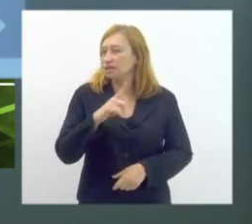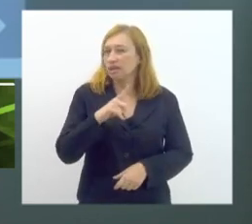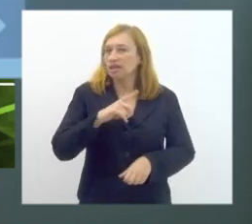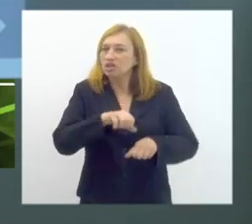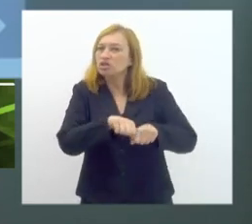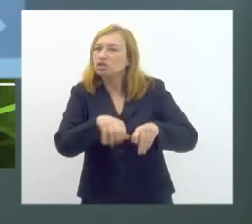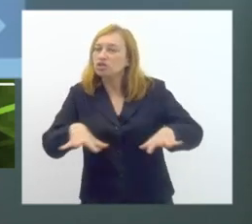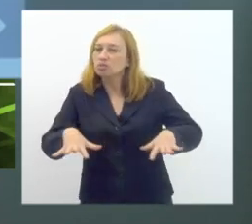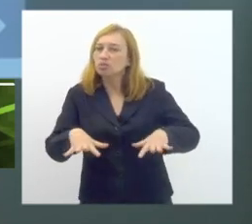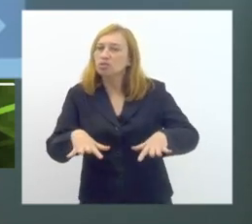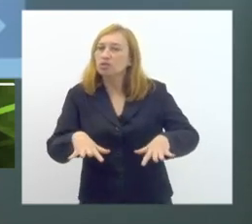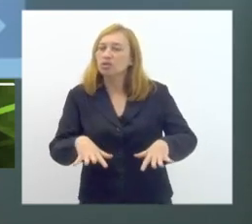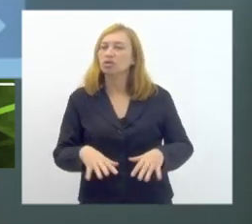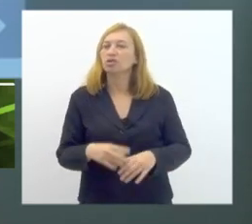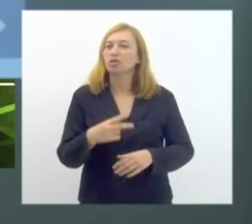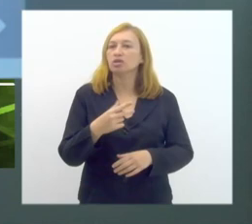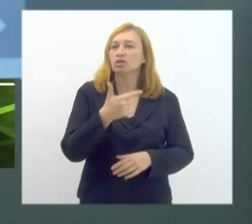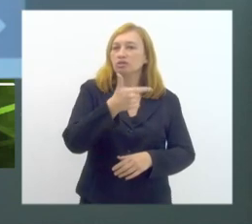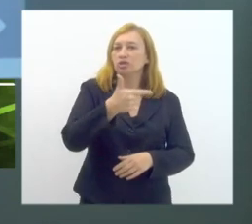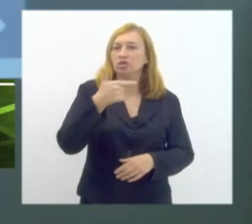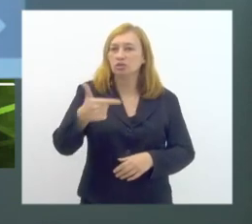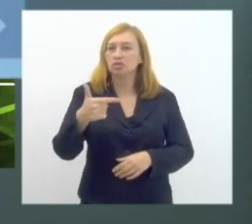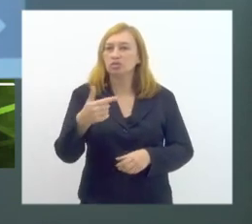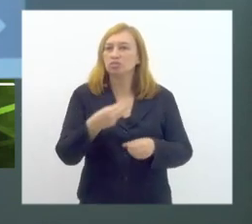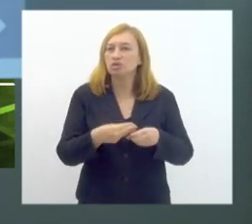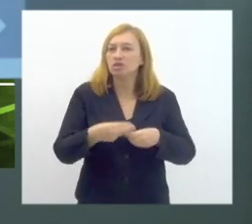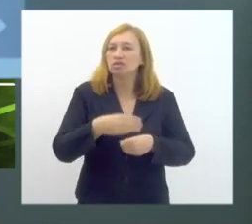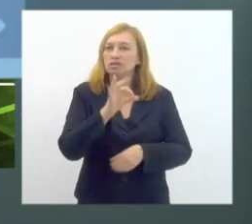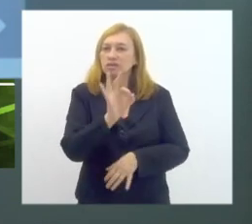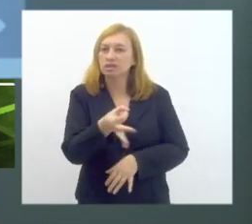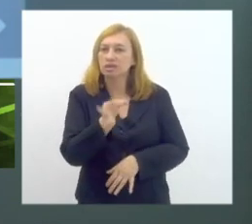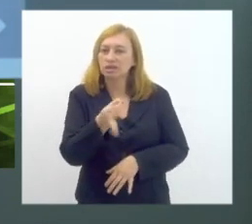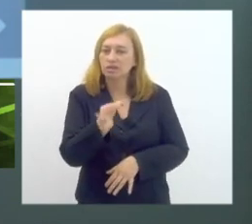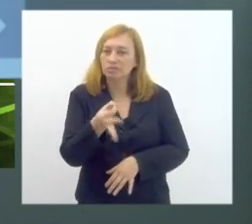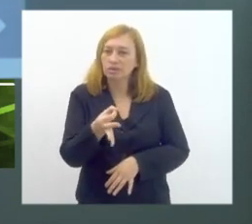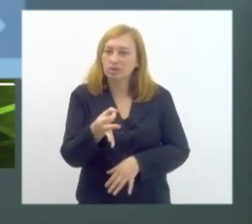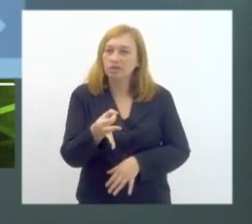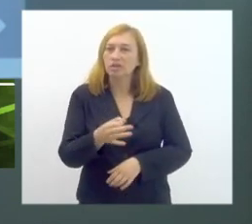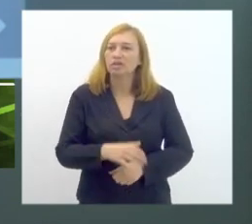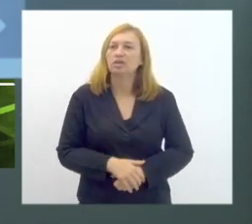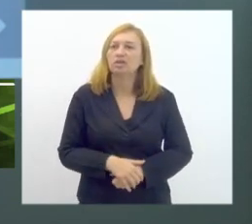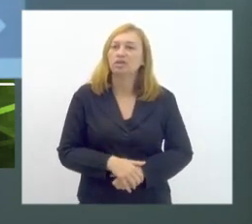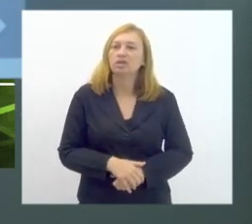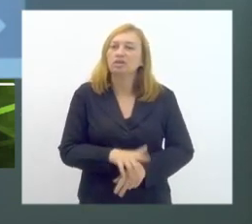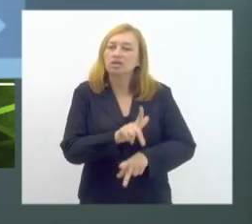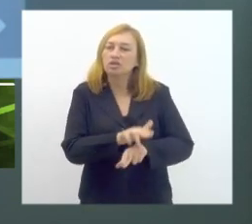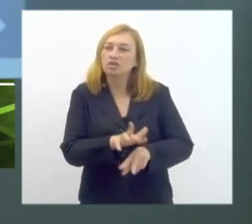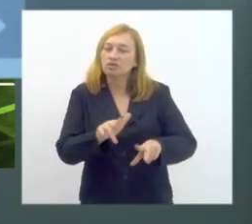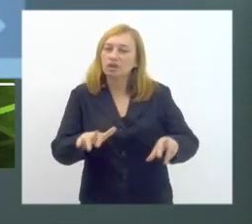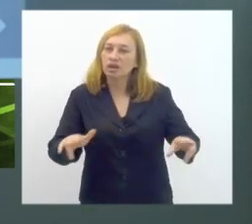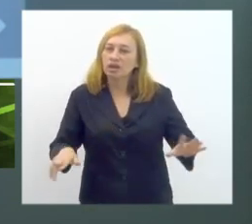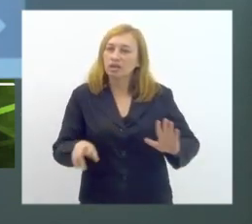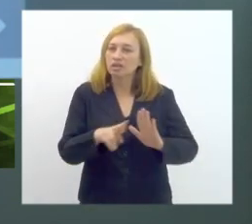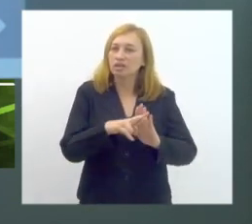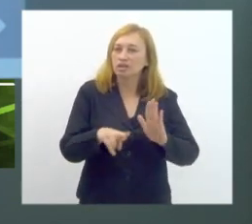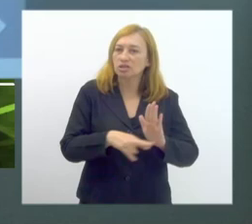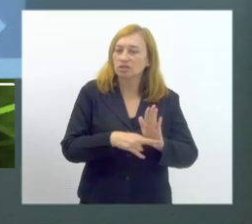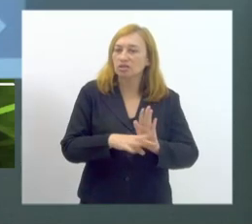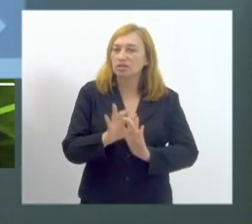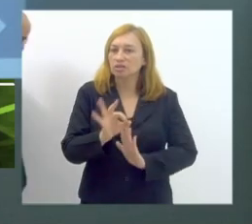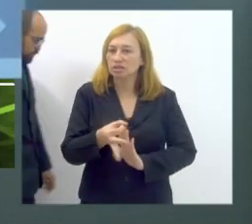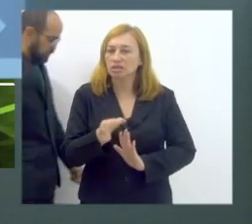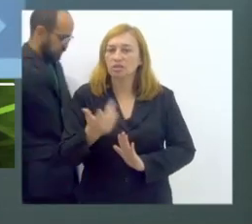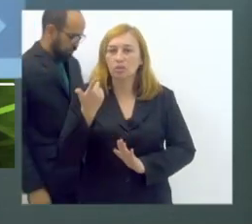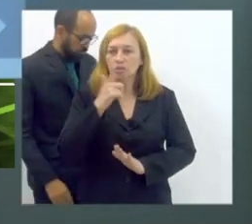distribuído nos 12 municípios, obviamente. Por mais que você tenha uma escala diferente das normas ministeriais, a gente